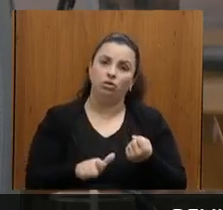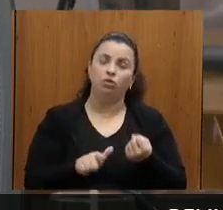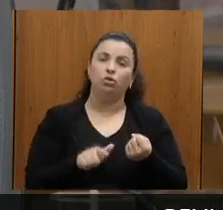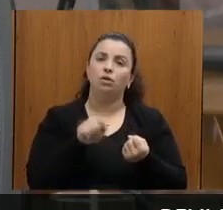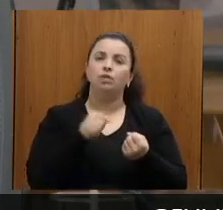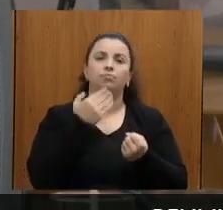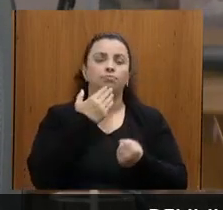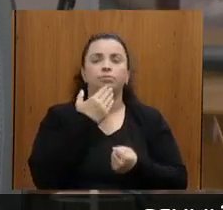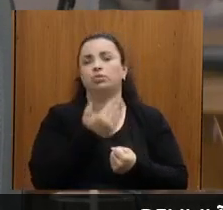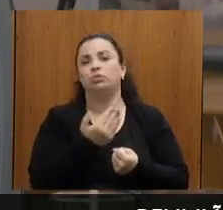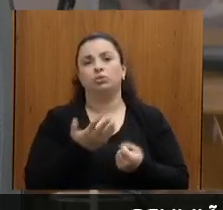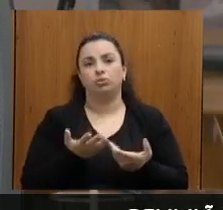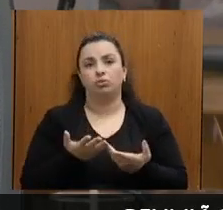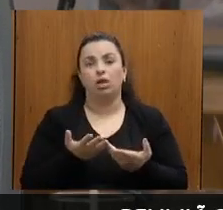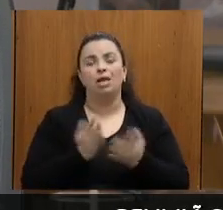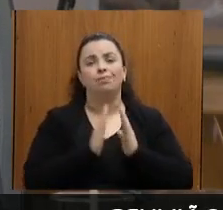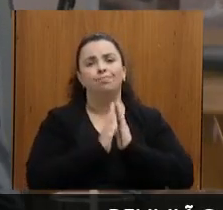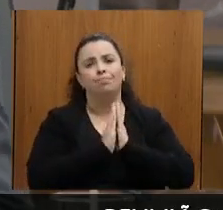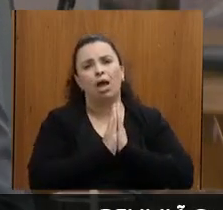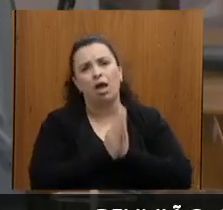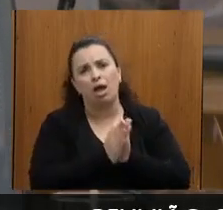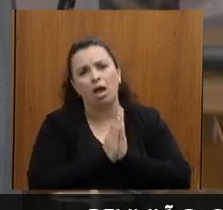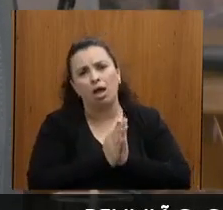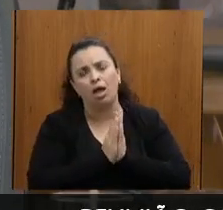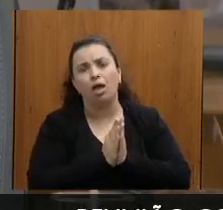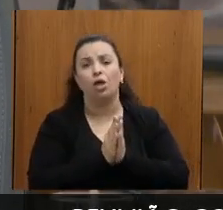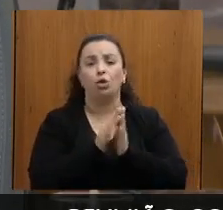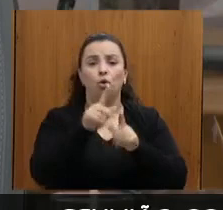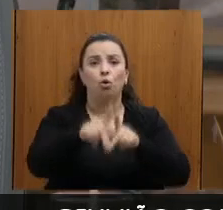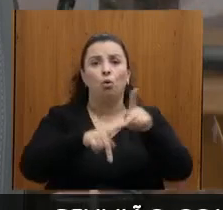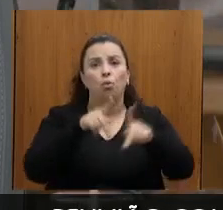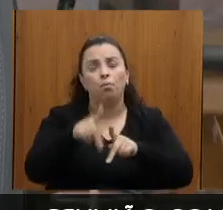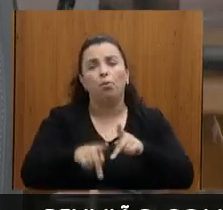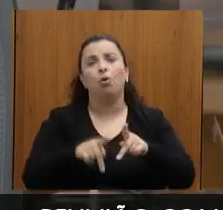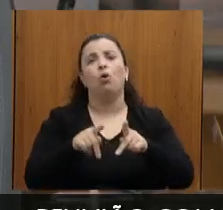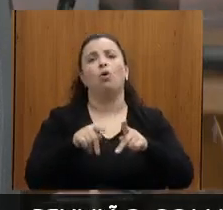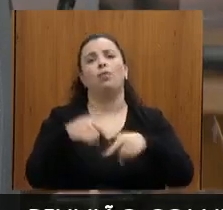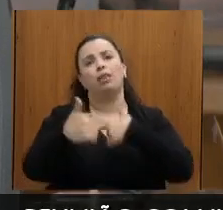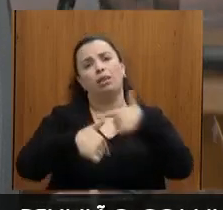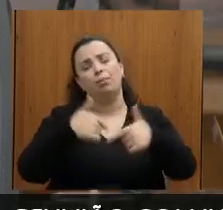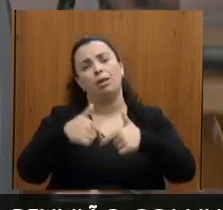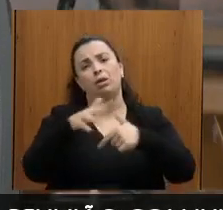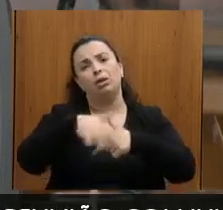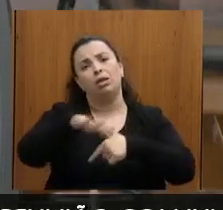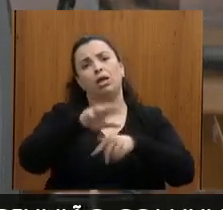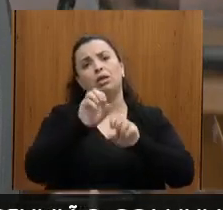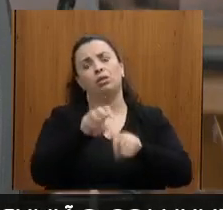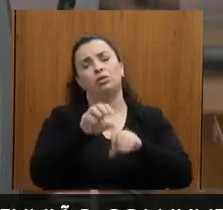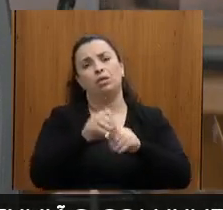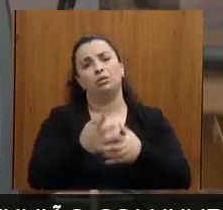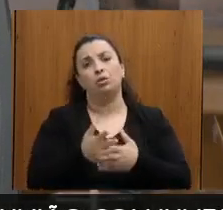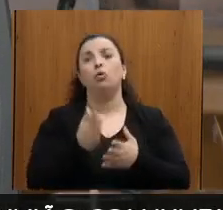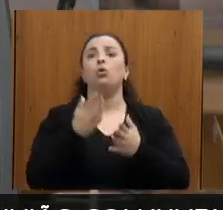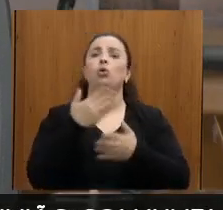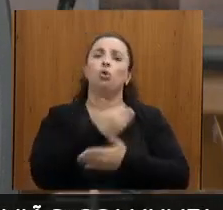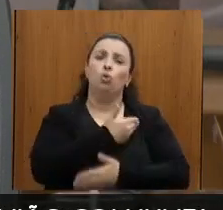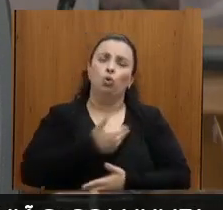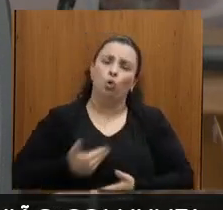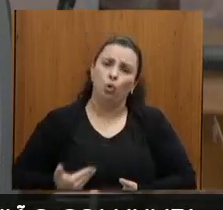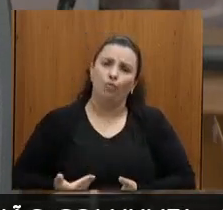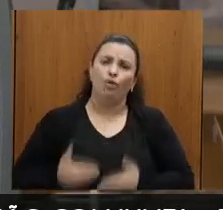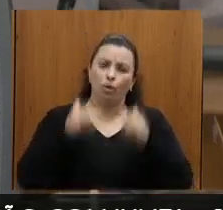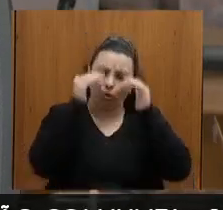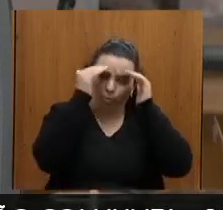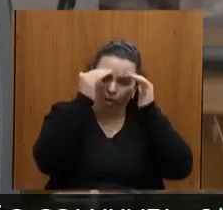esse pedido, esse apelo dos trabalhadores e das trabalhadoras, que o governo possa proceder o rateio desses